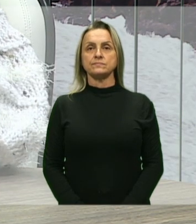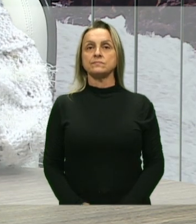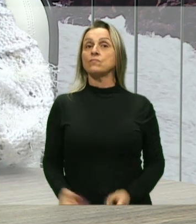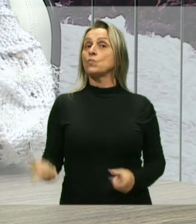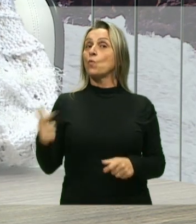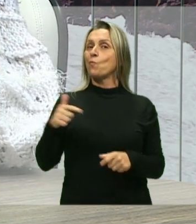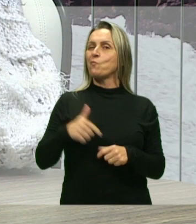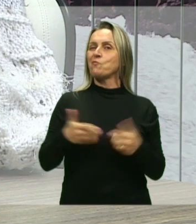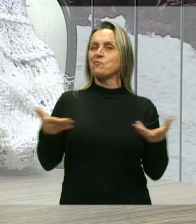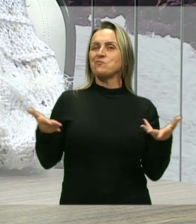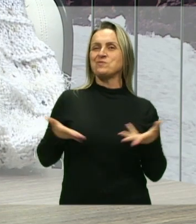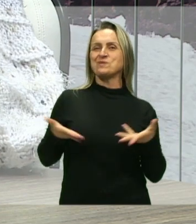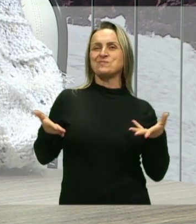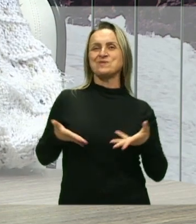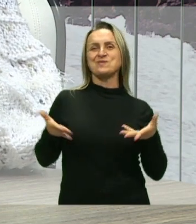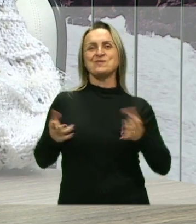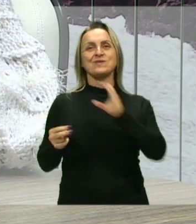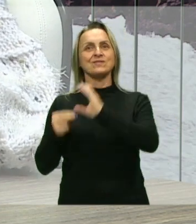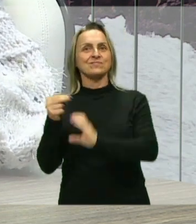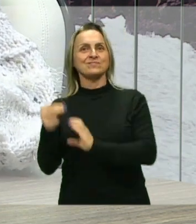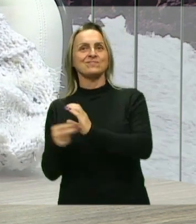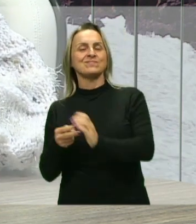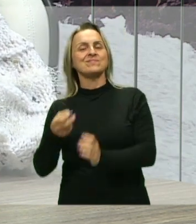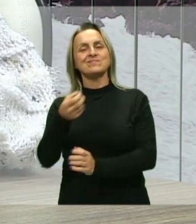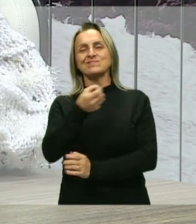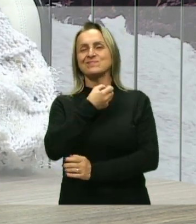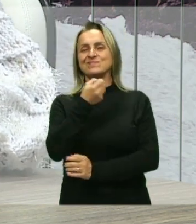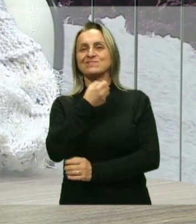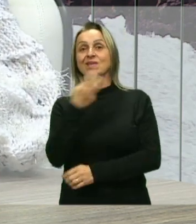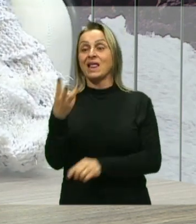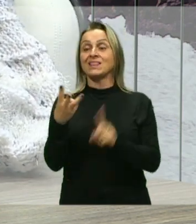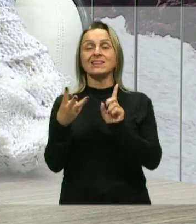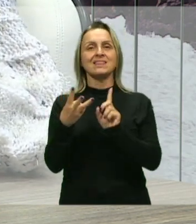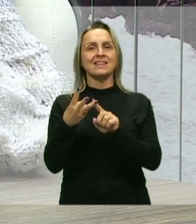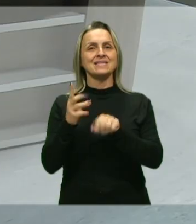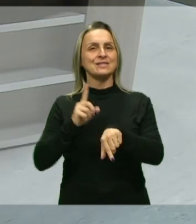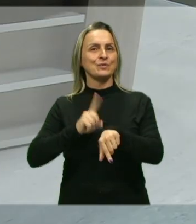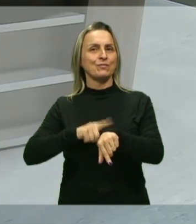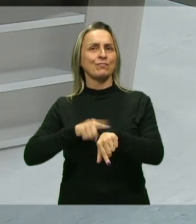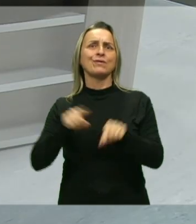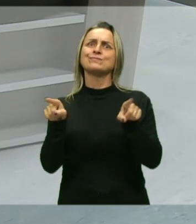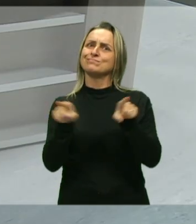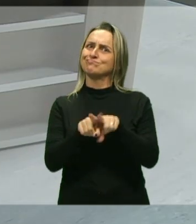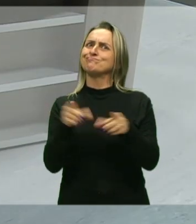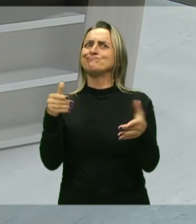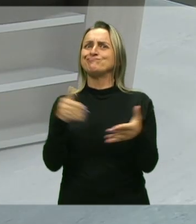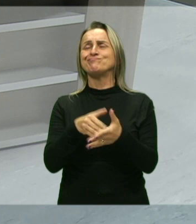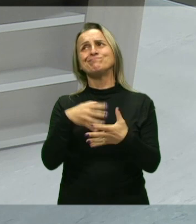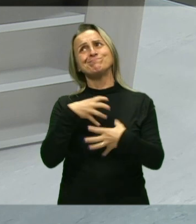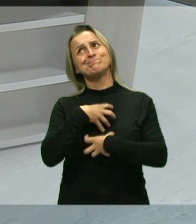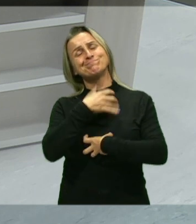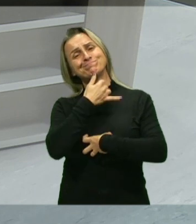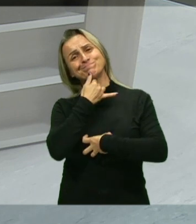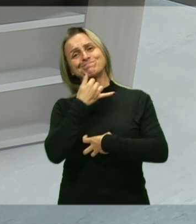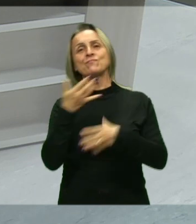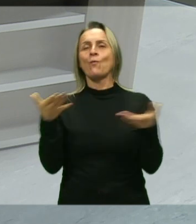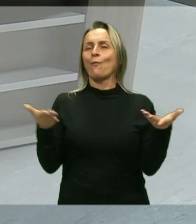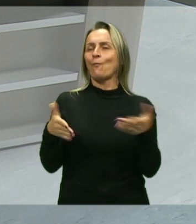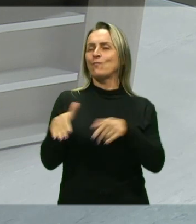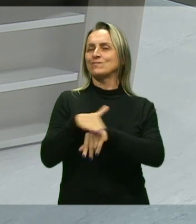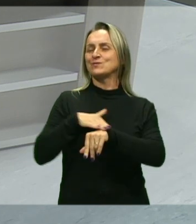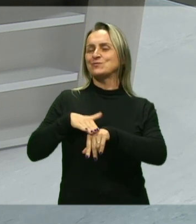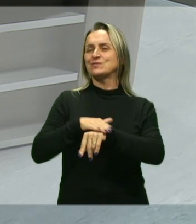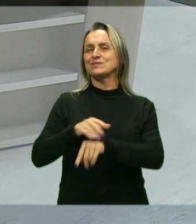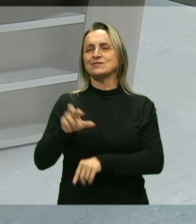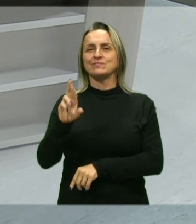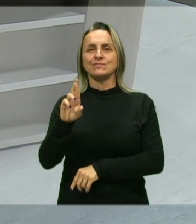Voltamos aqui no Câmara Aberta para que terceiro bloco, que é o último, infelizmente. Hoje nós conversamos com o